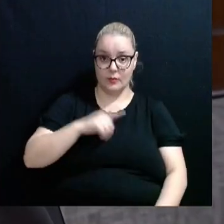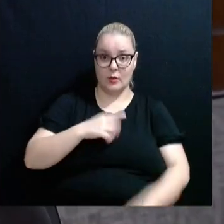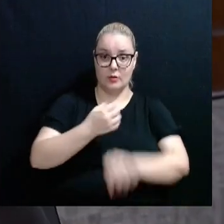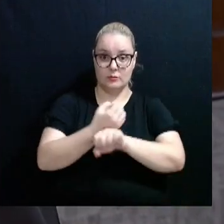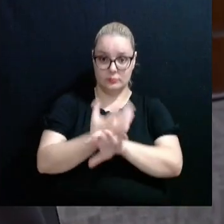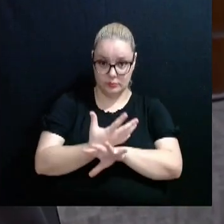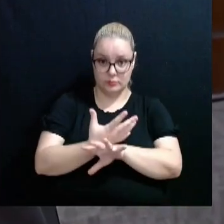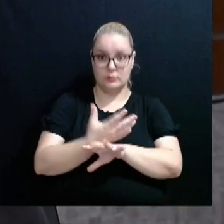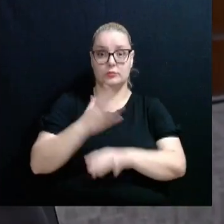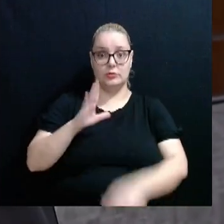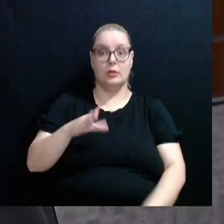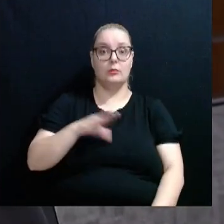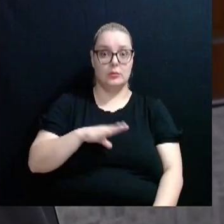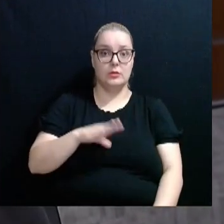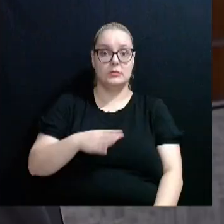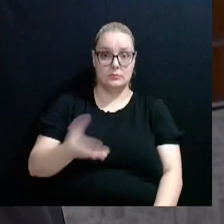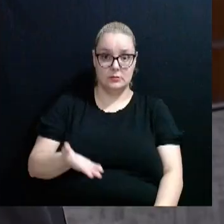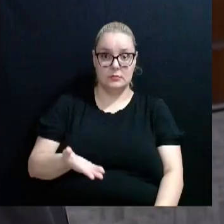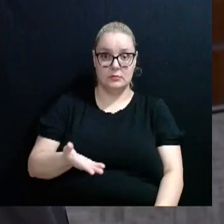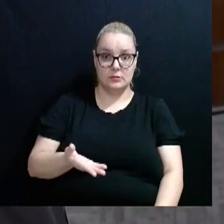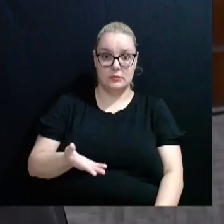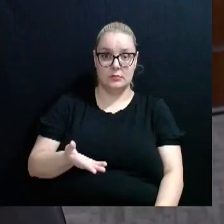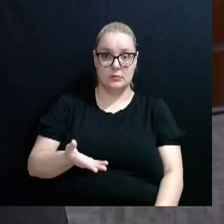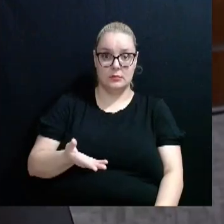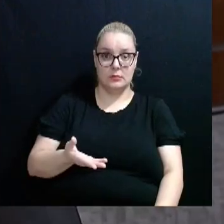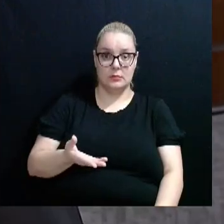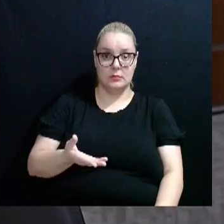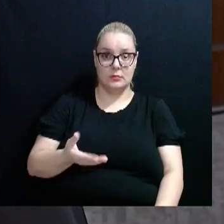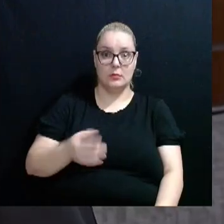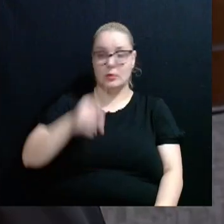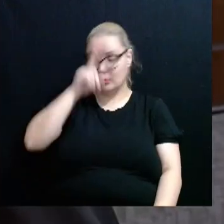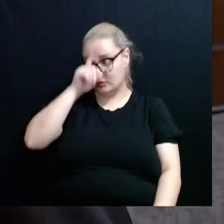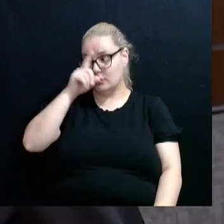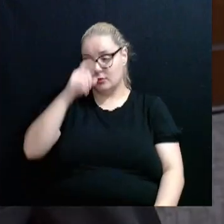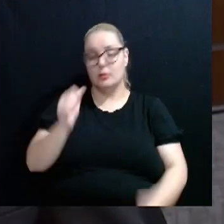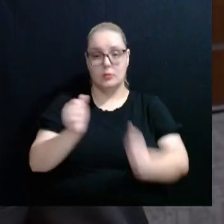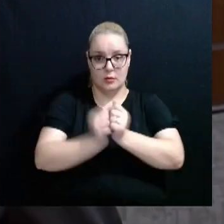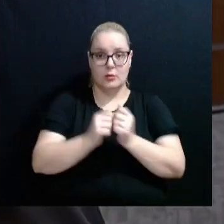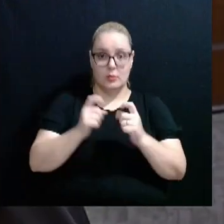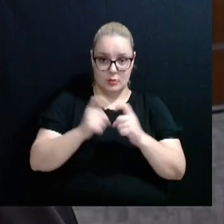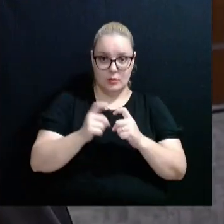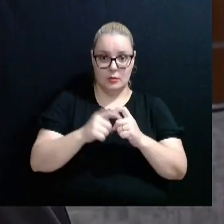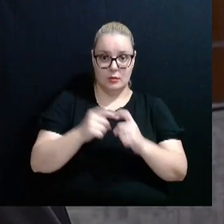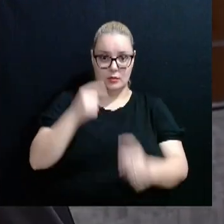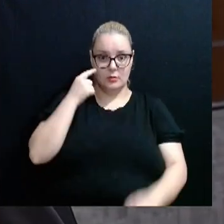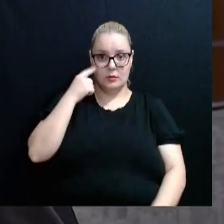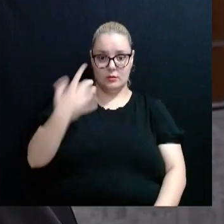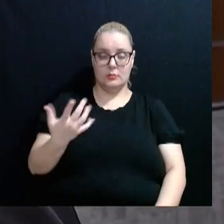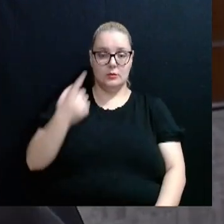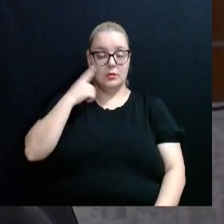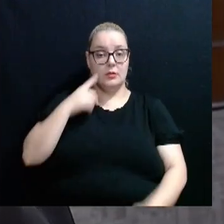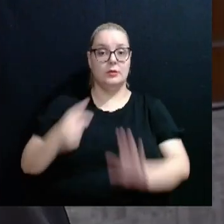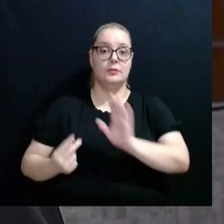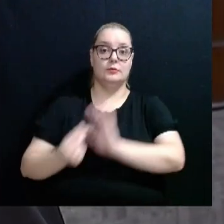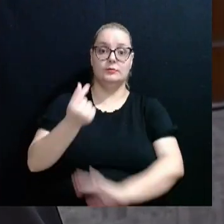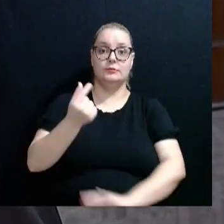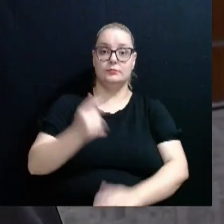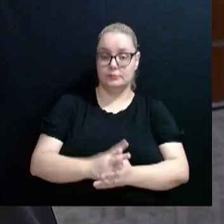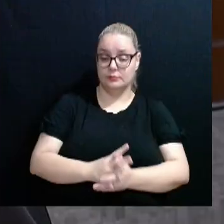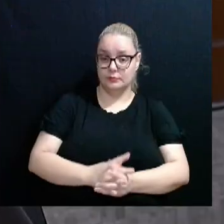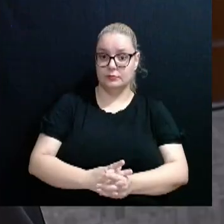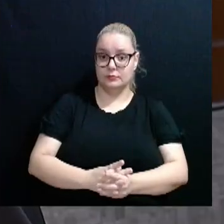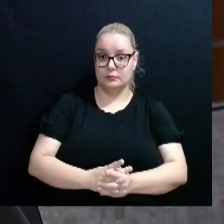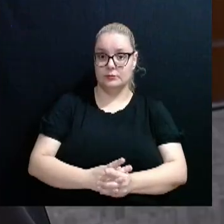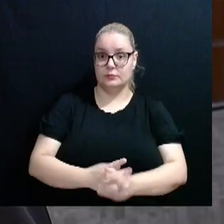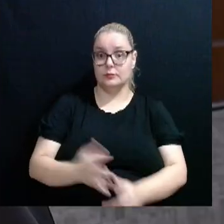municipal sobre os hospitais, com os médicos. Essa ideia nasceu de facilitar até